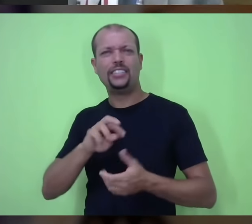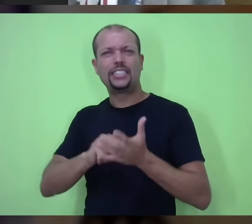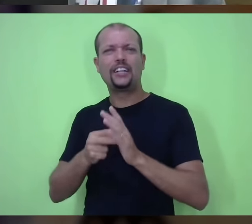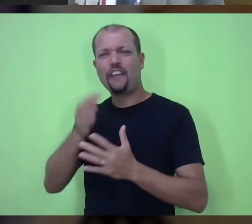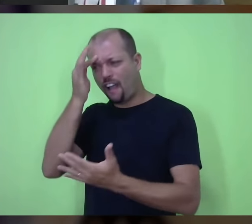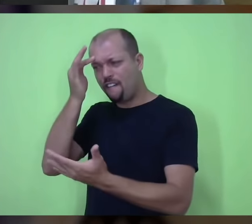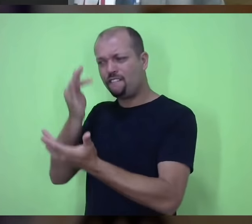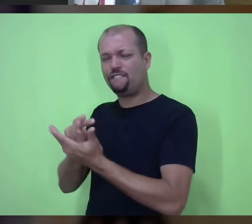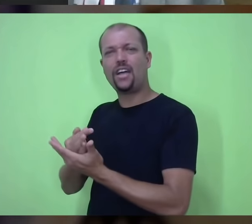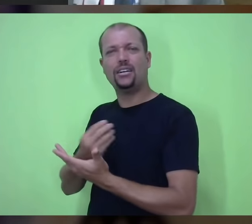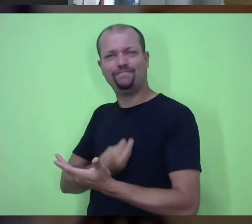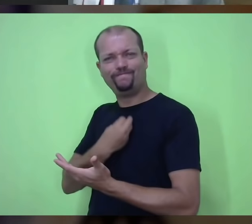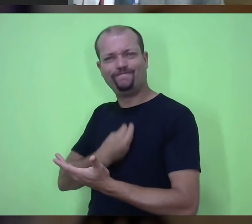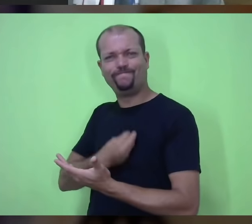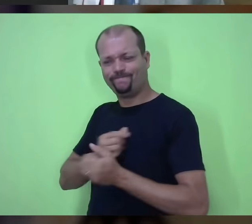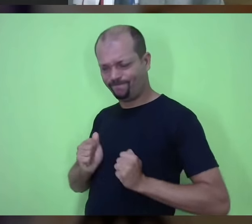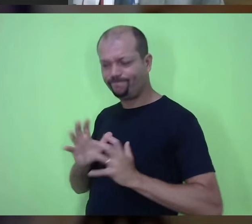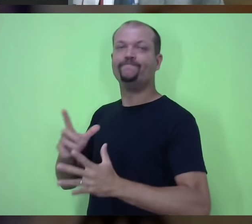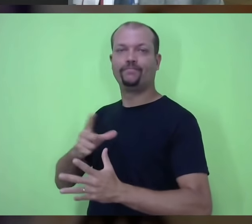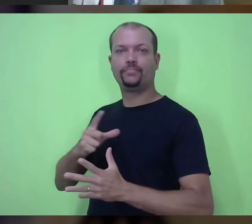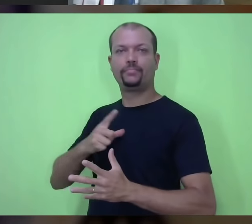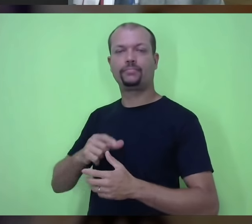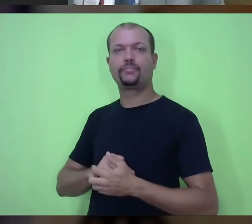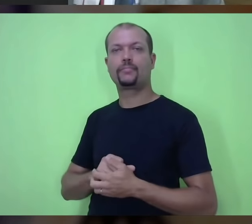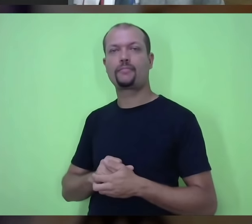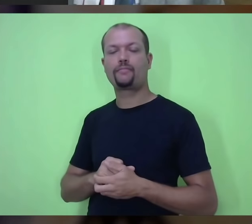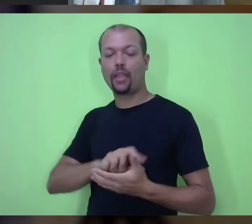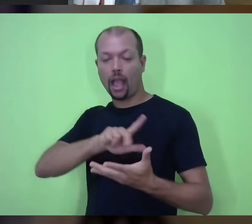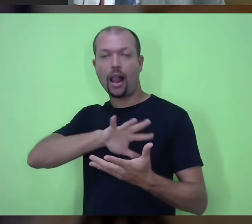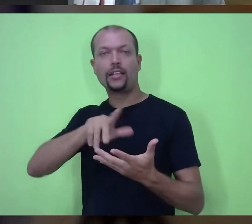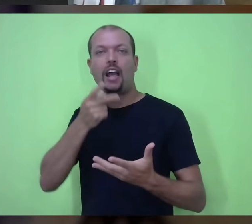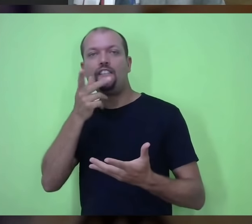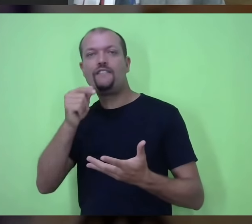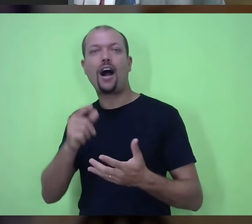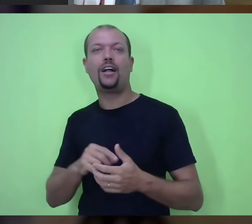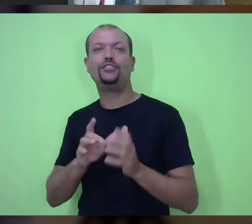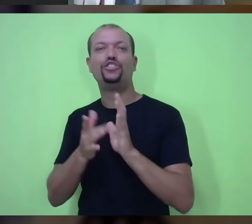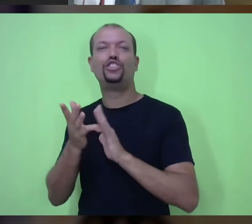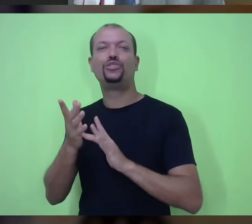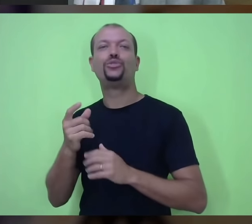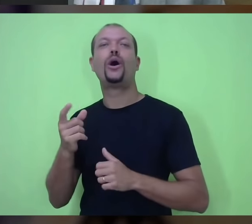né? E essa questão de... A lição vem nos trazendo Jesus como